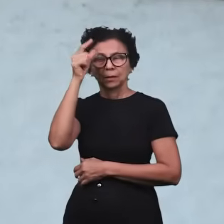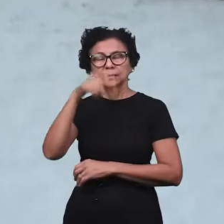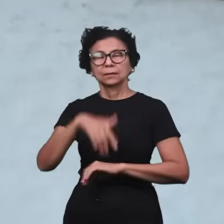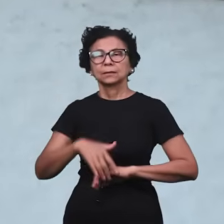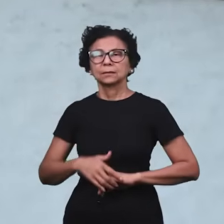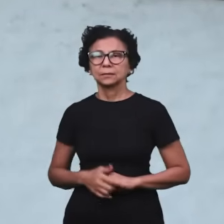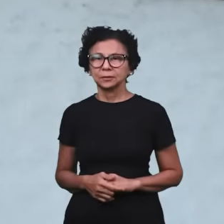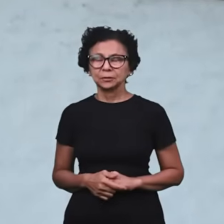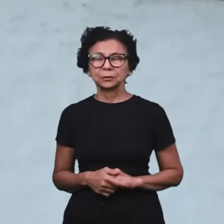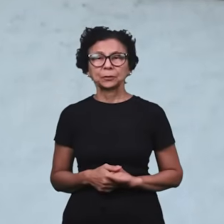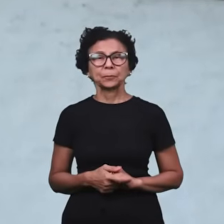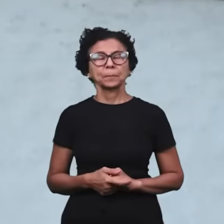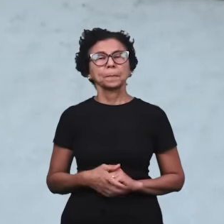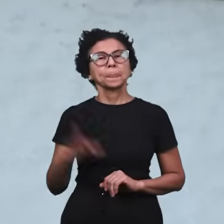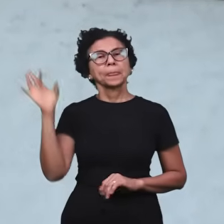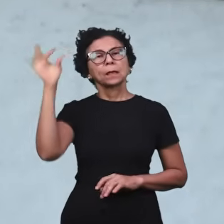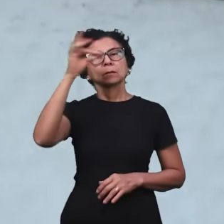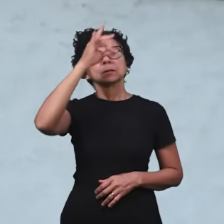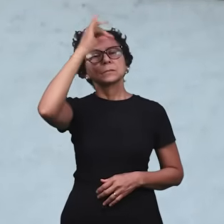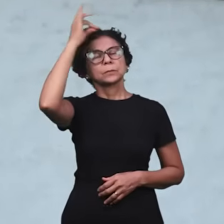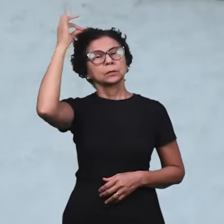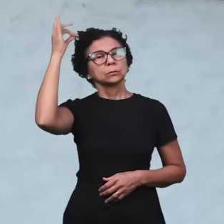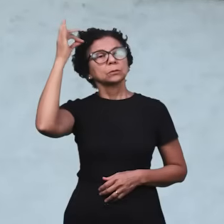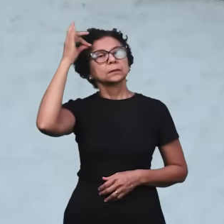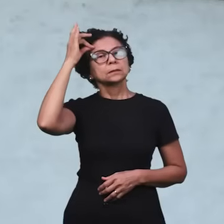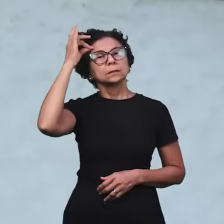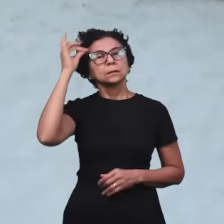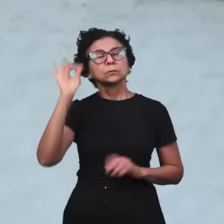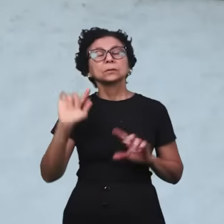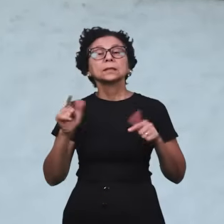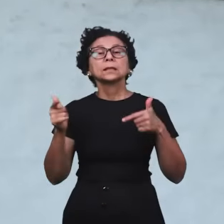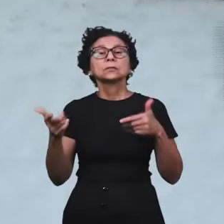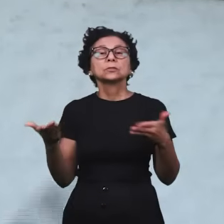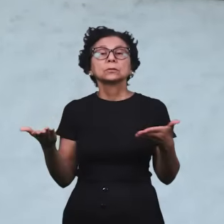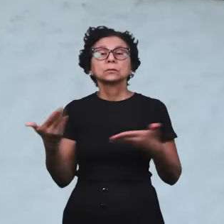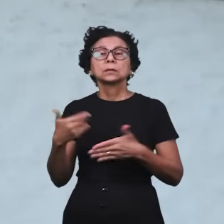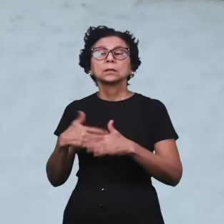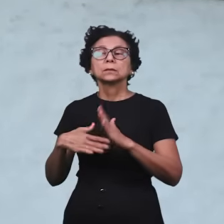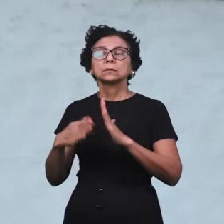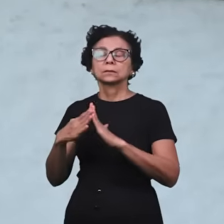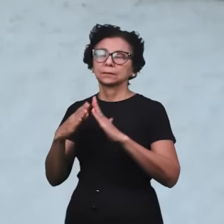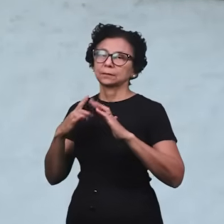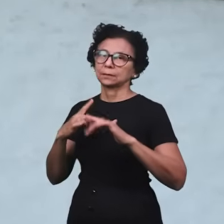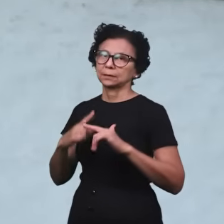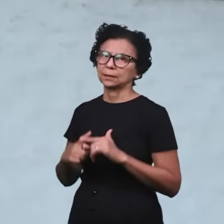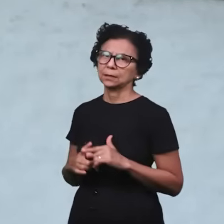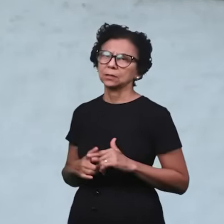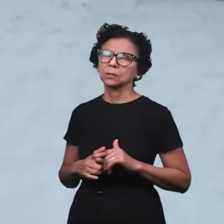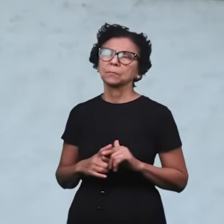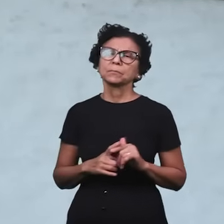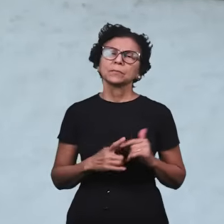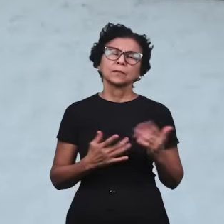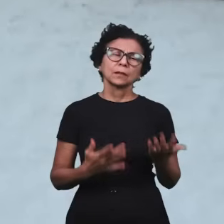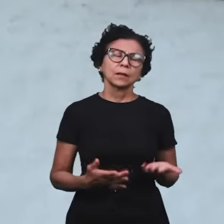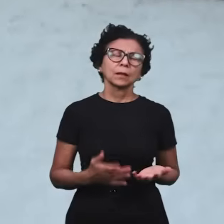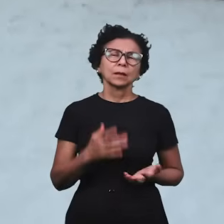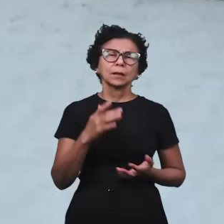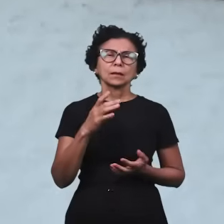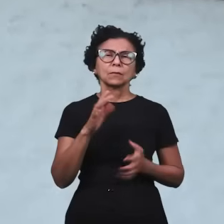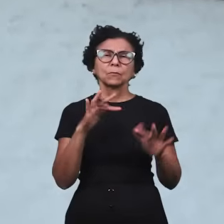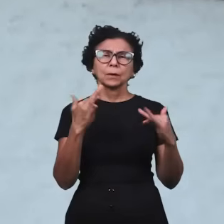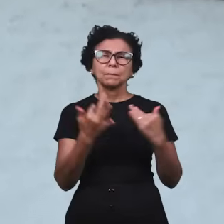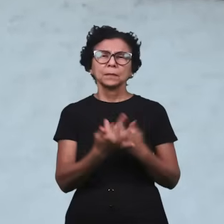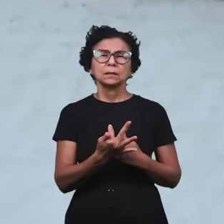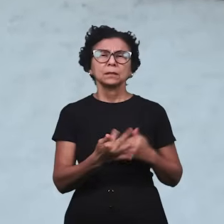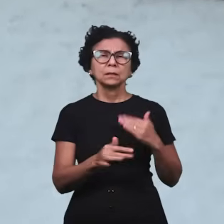tem realizado no nosso meio, quando aquelas famílias chegam, né? Famílias que vieram do